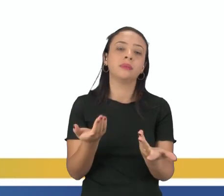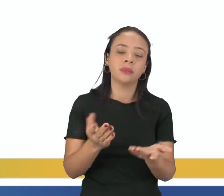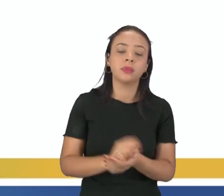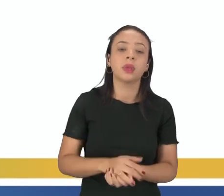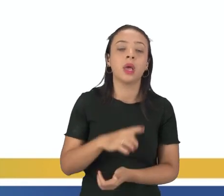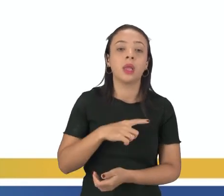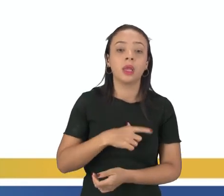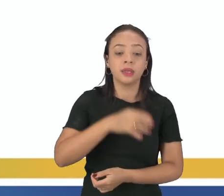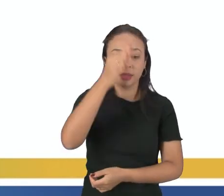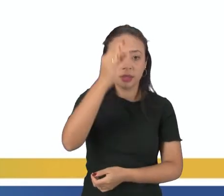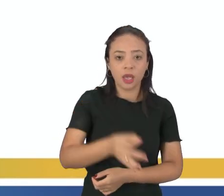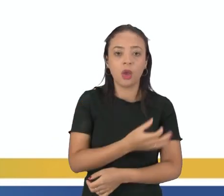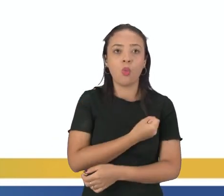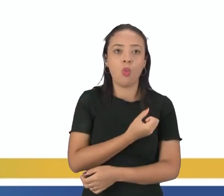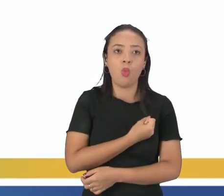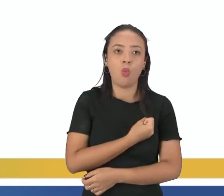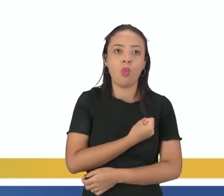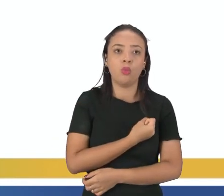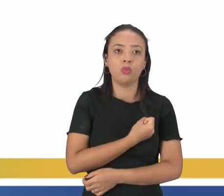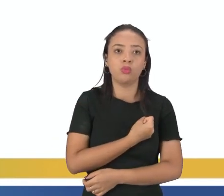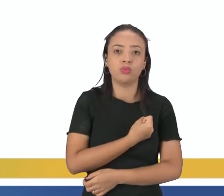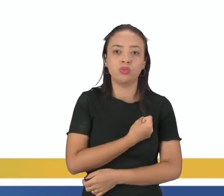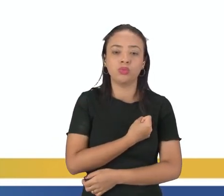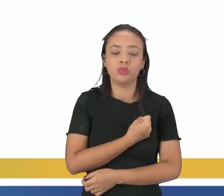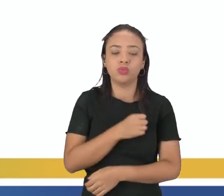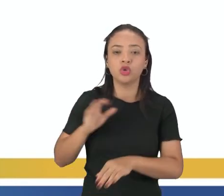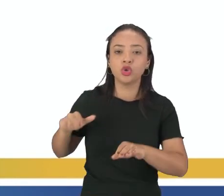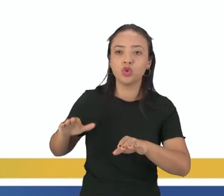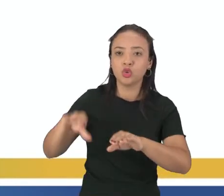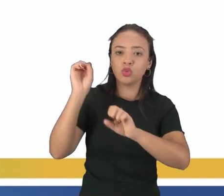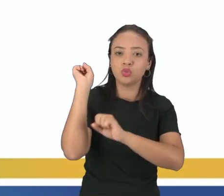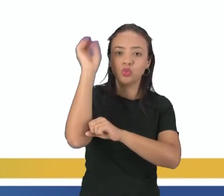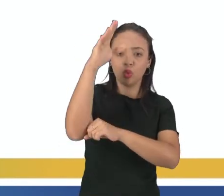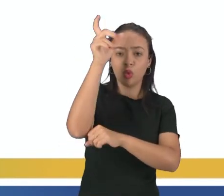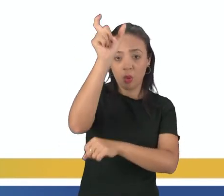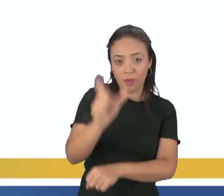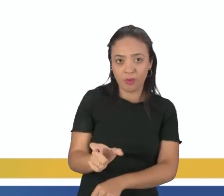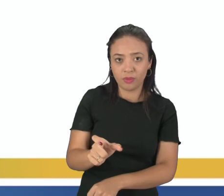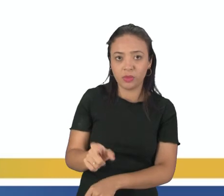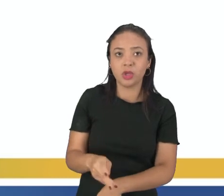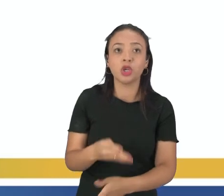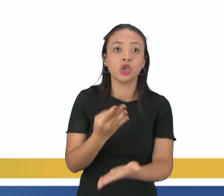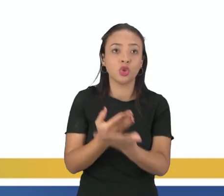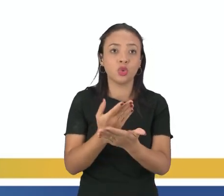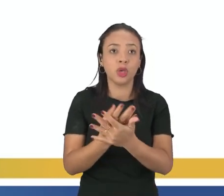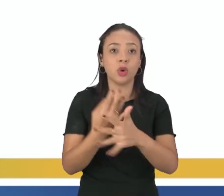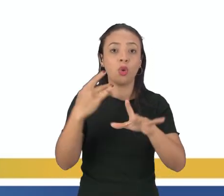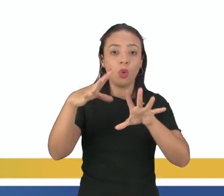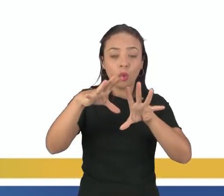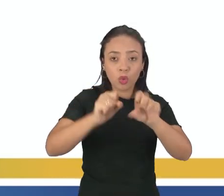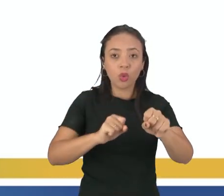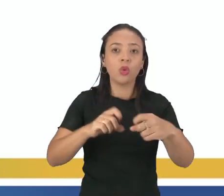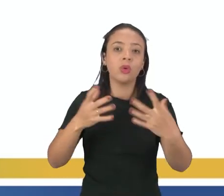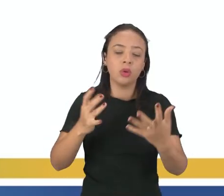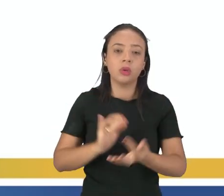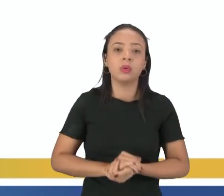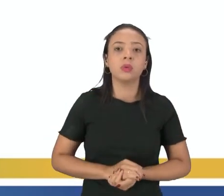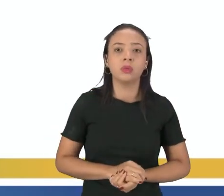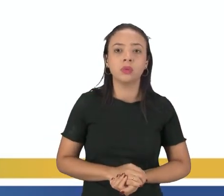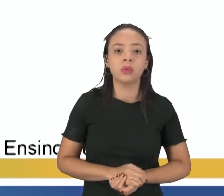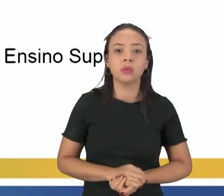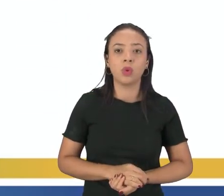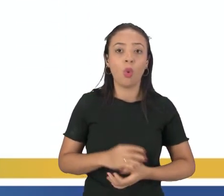jogadores que, né, realizaram o seu estudo ensino fundamental completo ou não, ensino médio ou não,